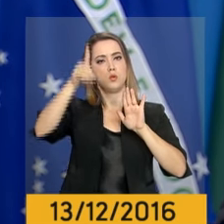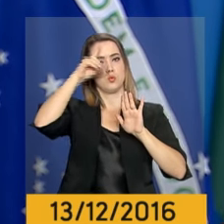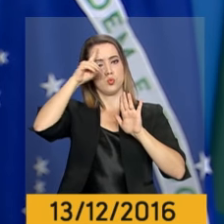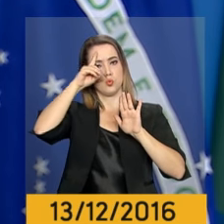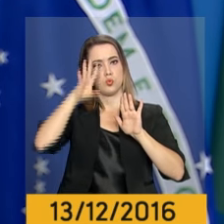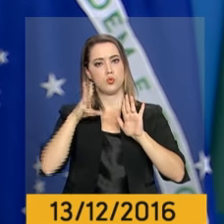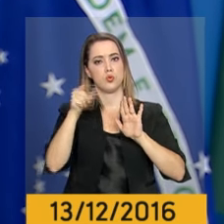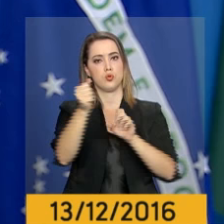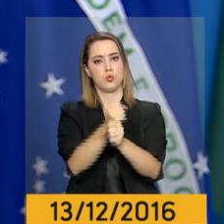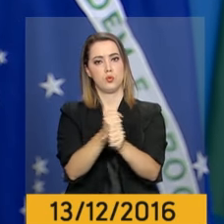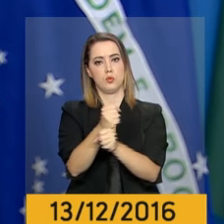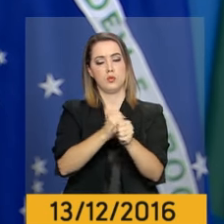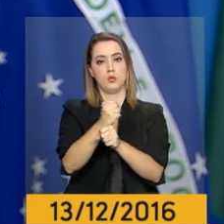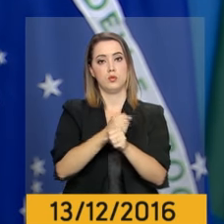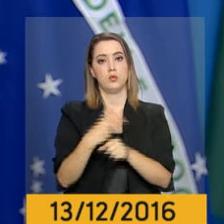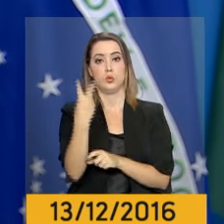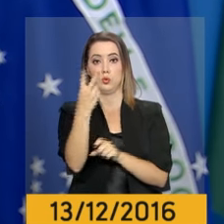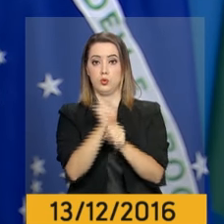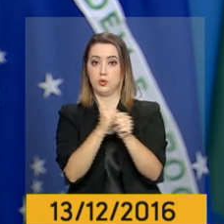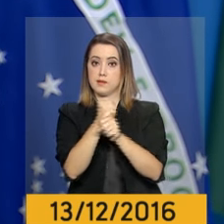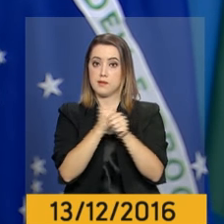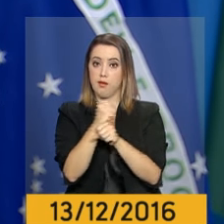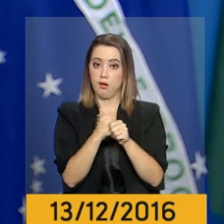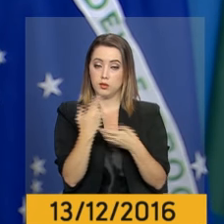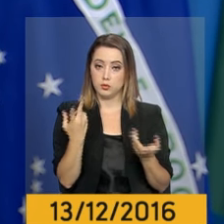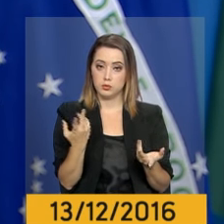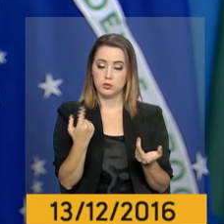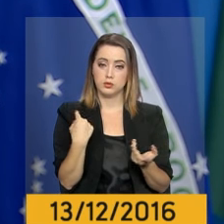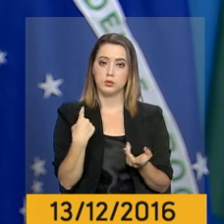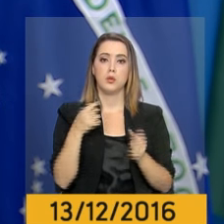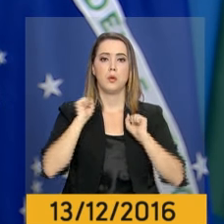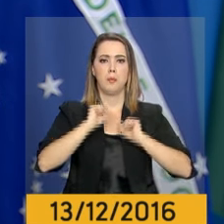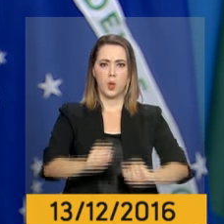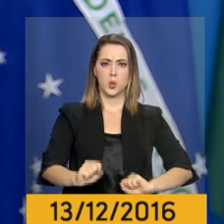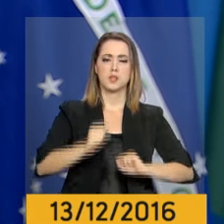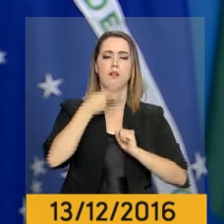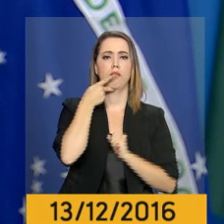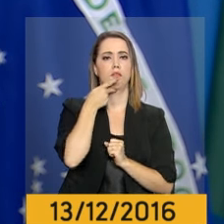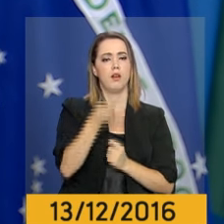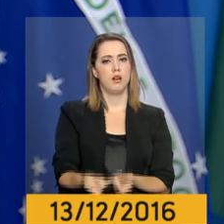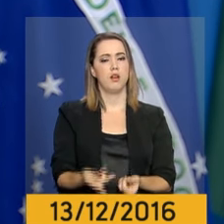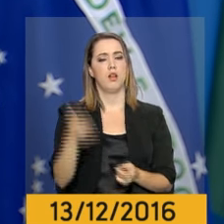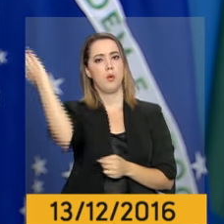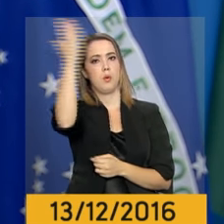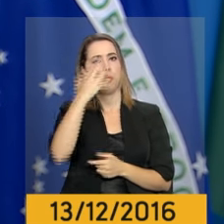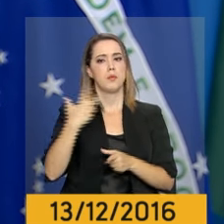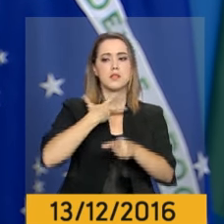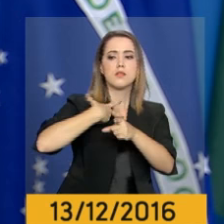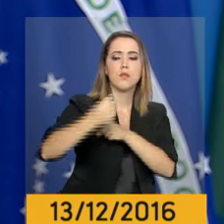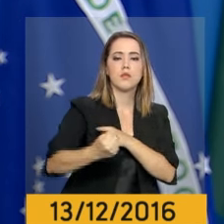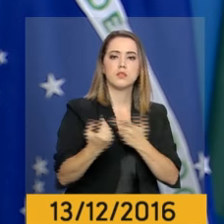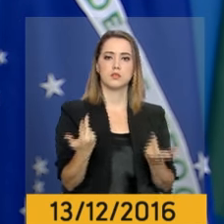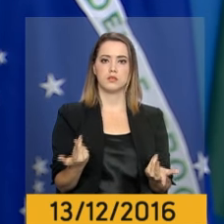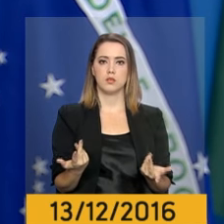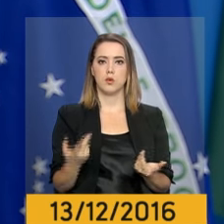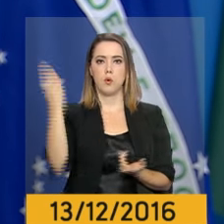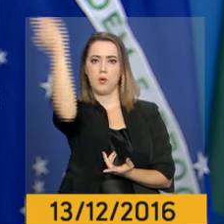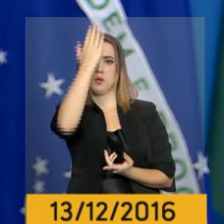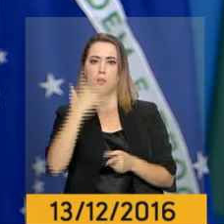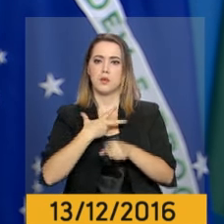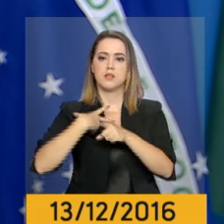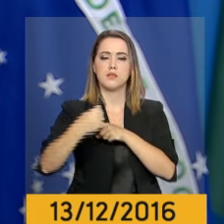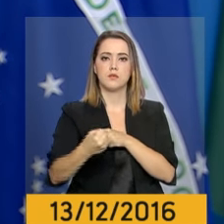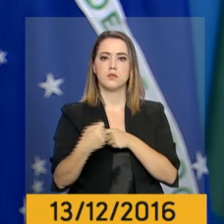ano para que daqui a 2 anos ah se possa dizer o Brasil venceu. E para dizer que o Brasil